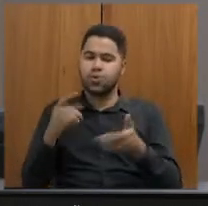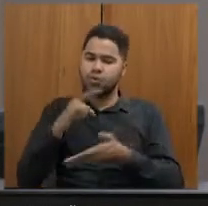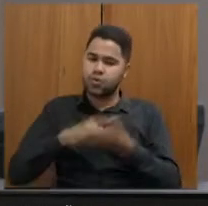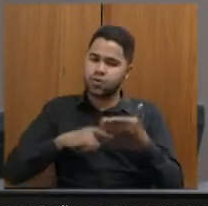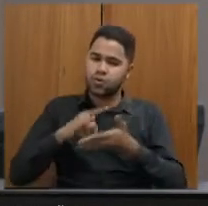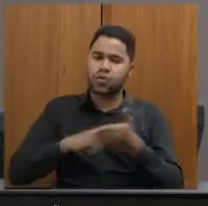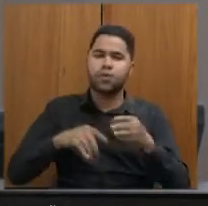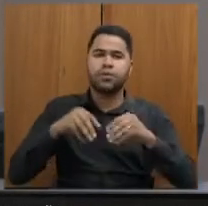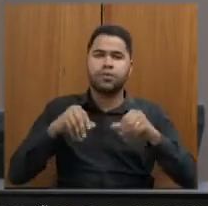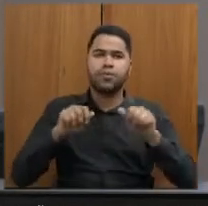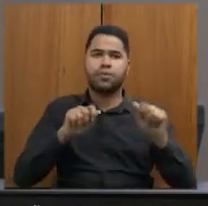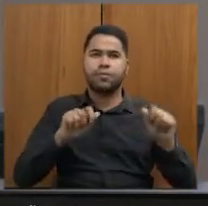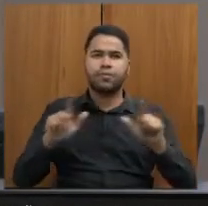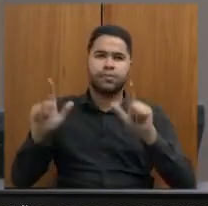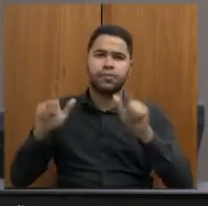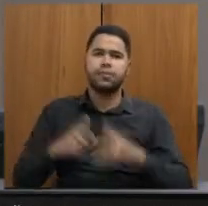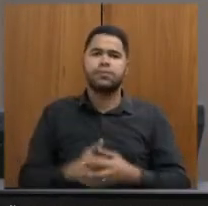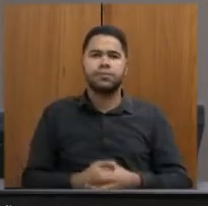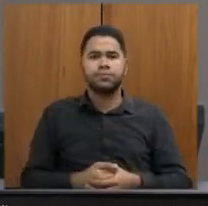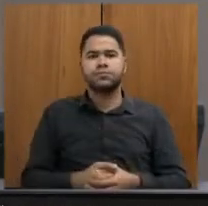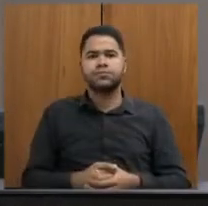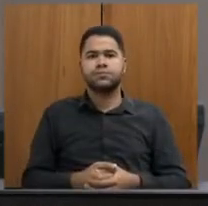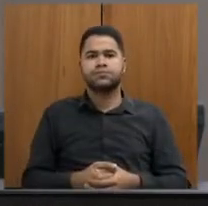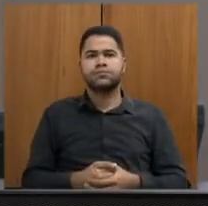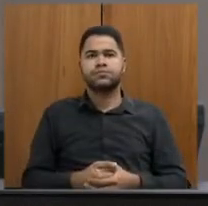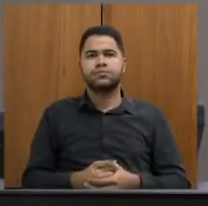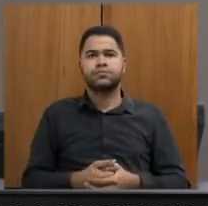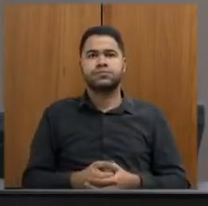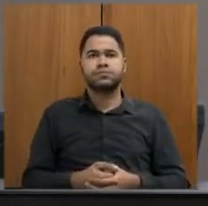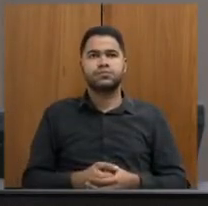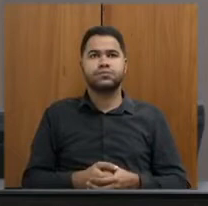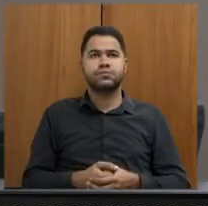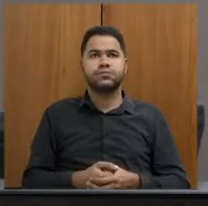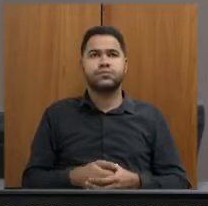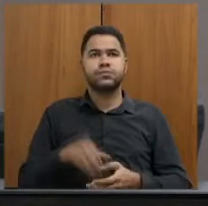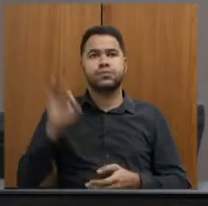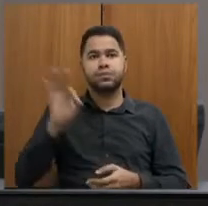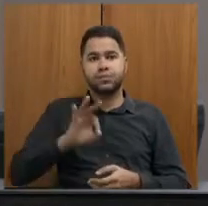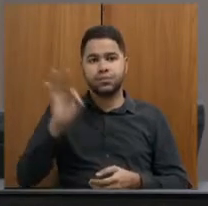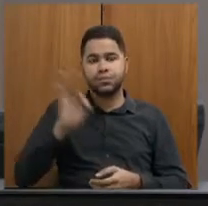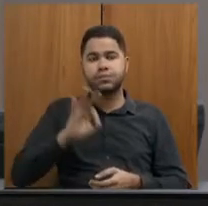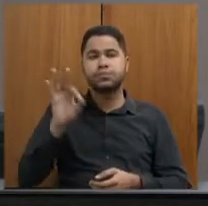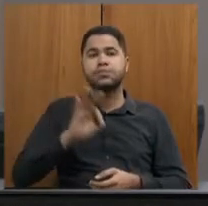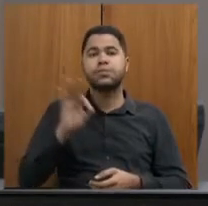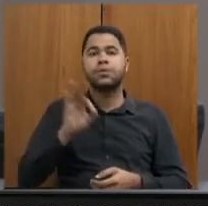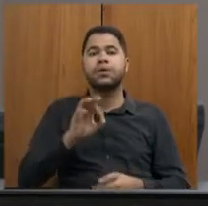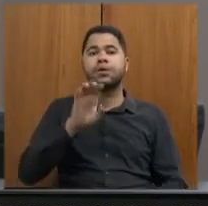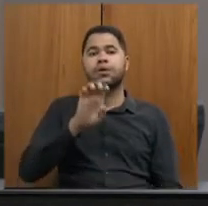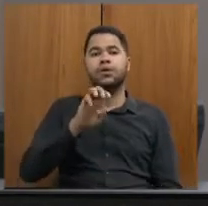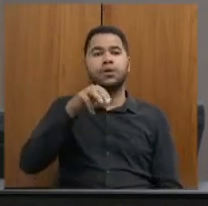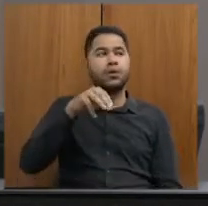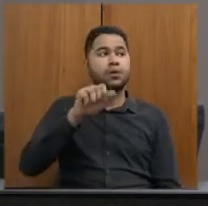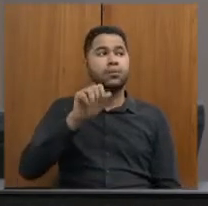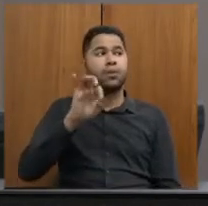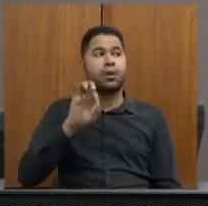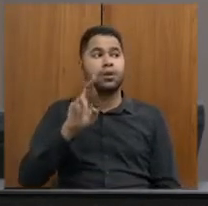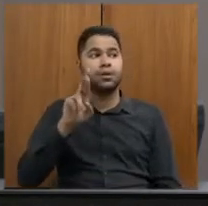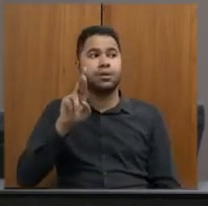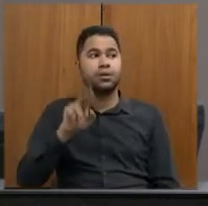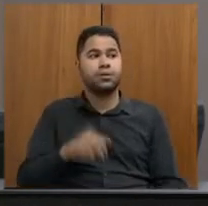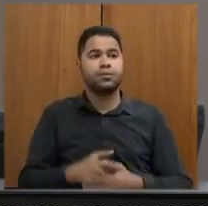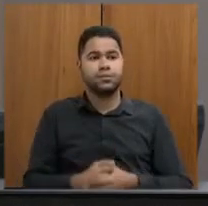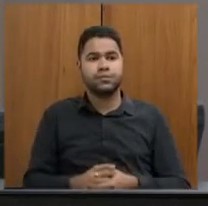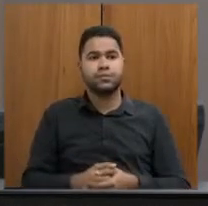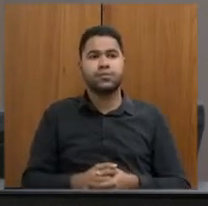o documento da sua terra pode passar por favor e as ações agora da nossa vinculada é manter assistência técnica extensão Rural